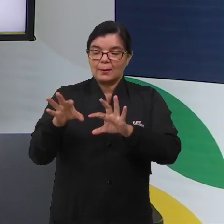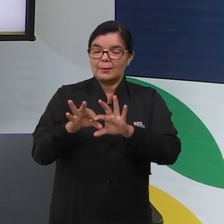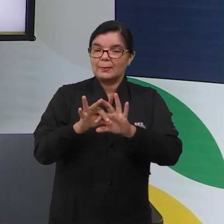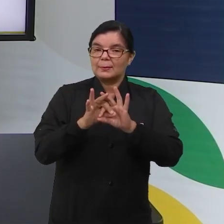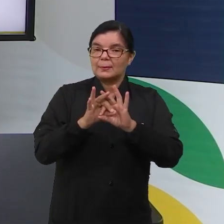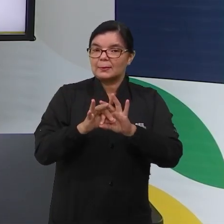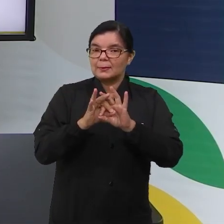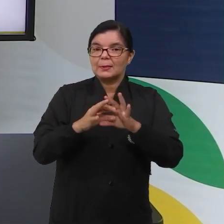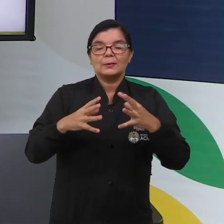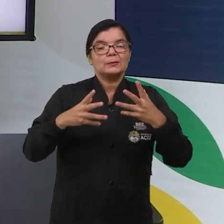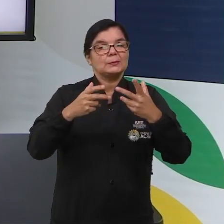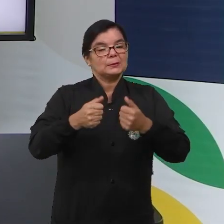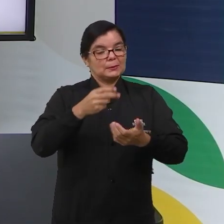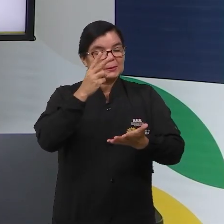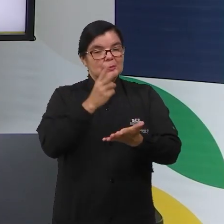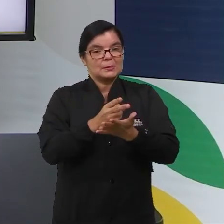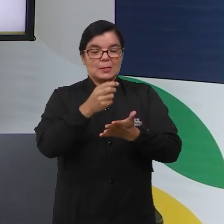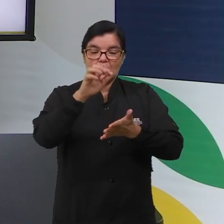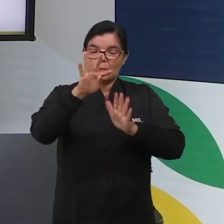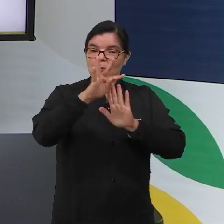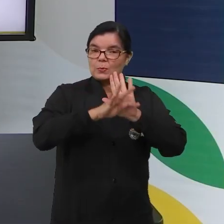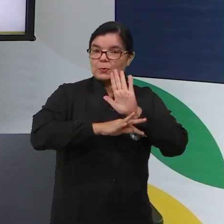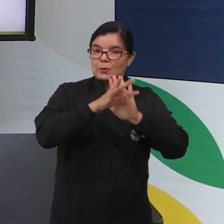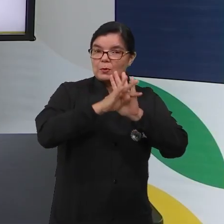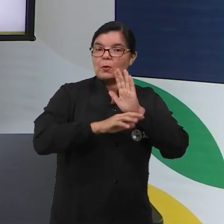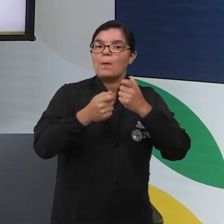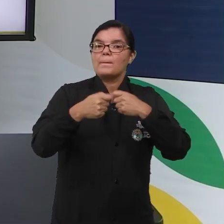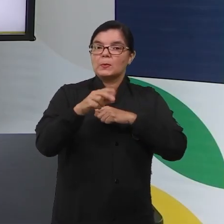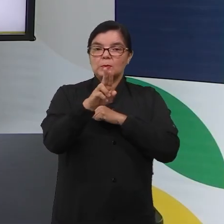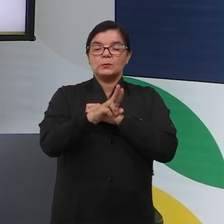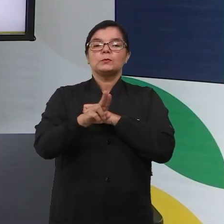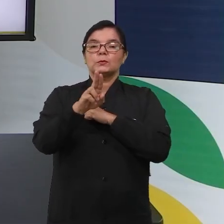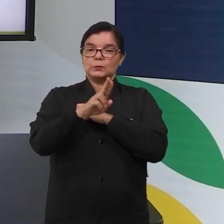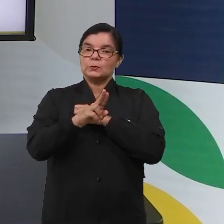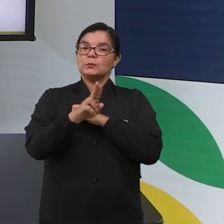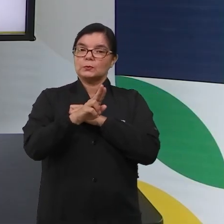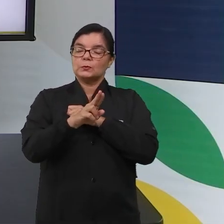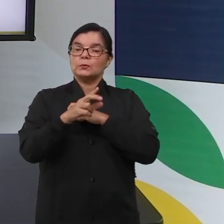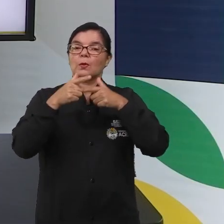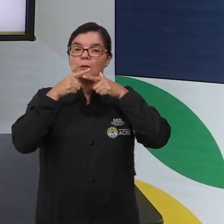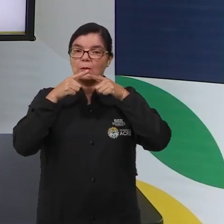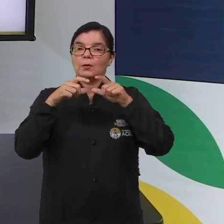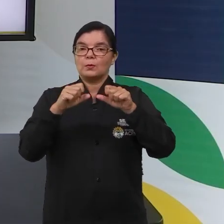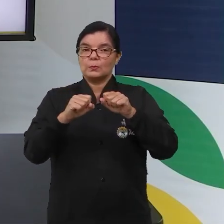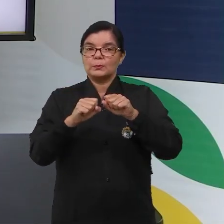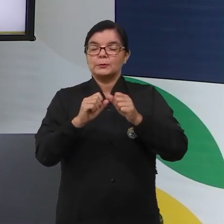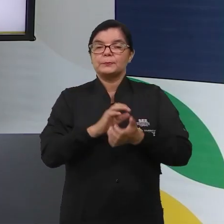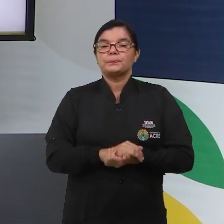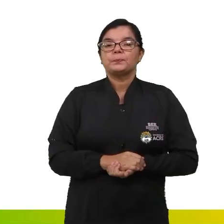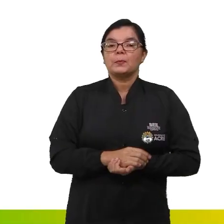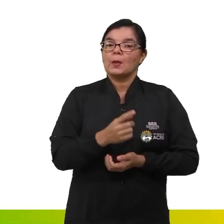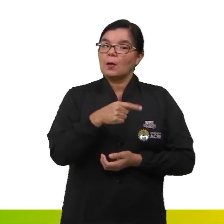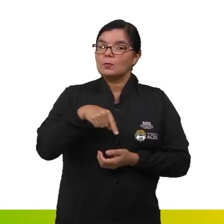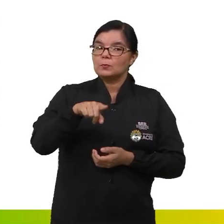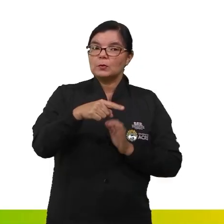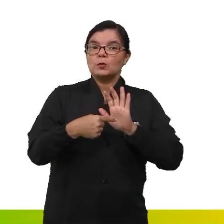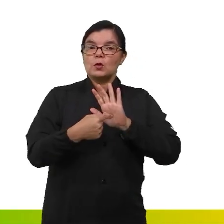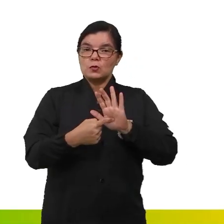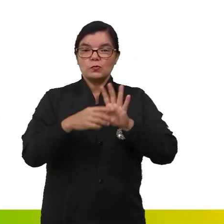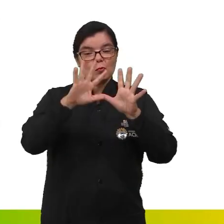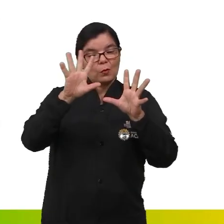conexão. Então, toda vez que eu vou produzir um texto, eu tenho que usar esse recurso linguístico, tá? E aí eu trouxe para vocês o